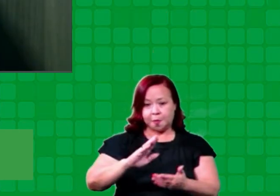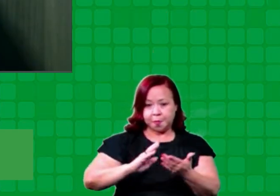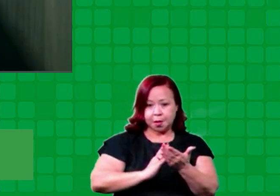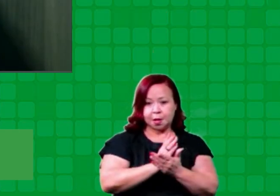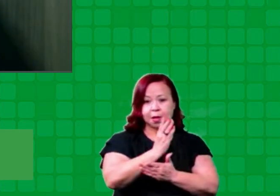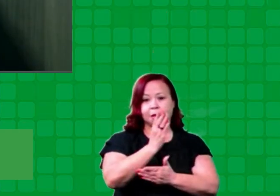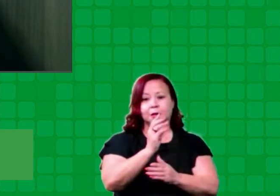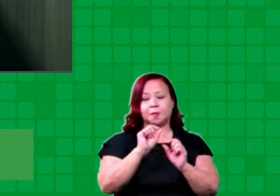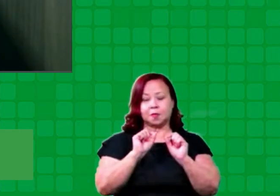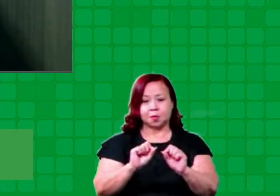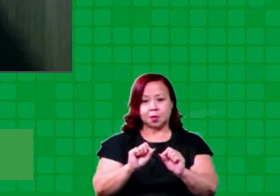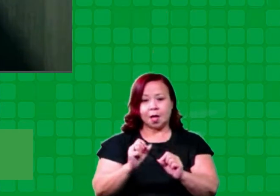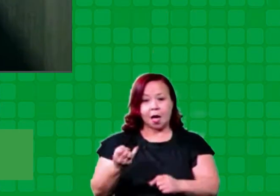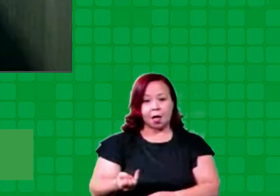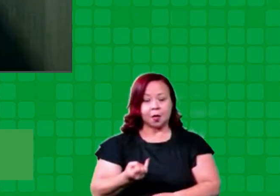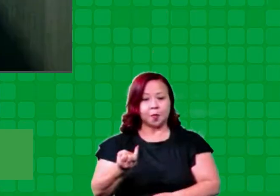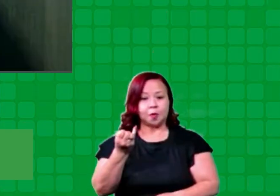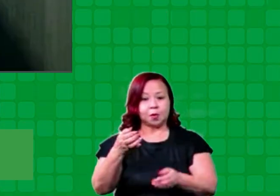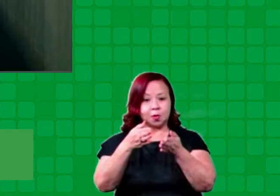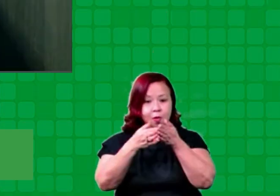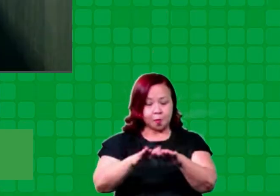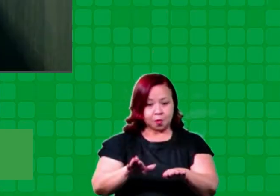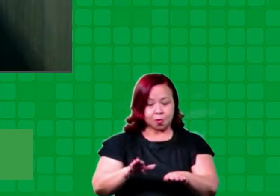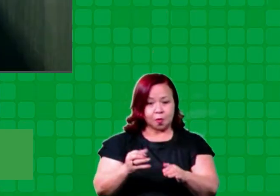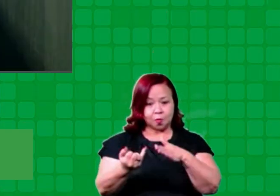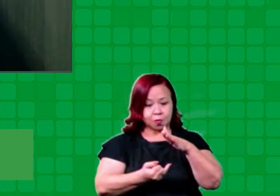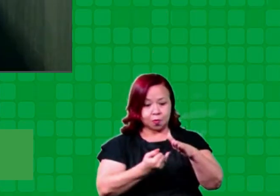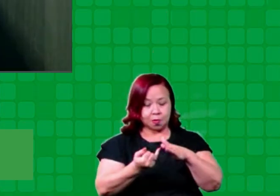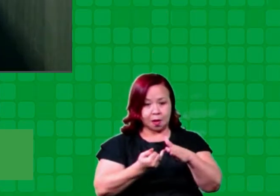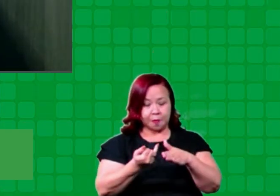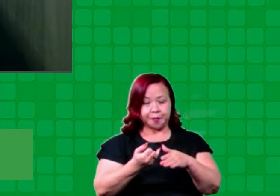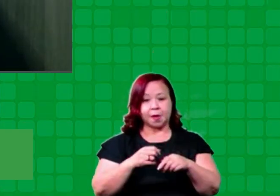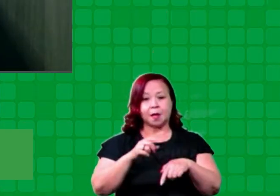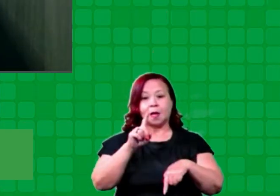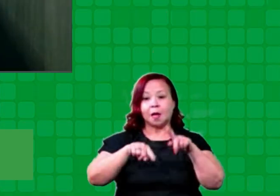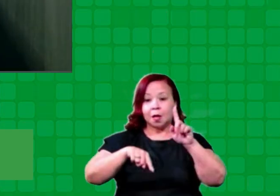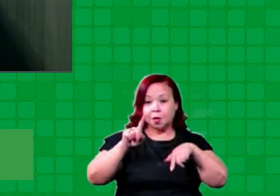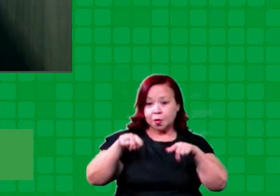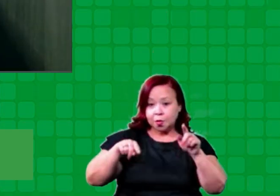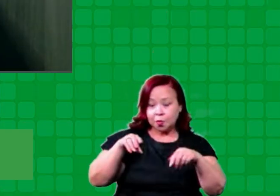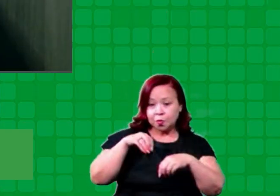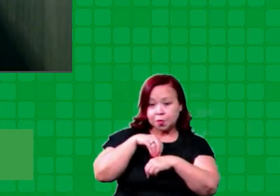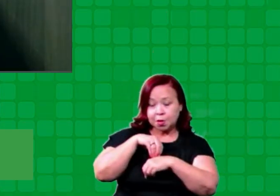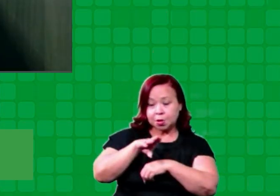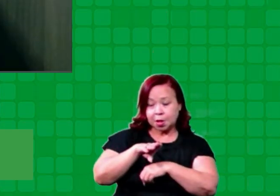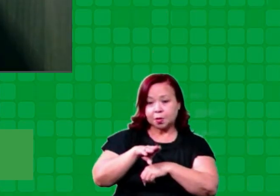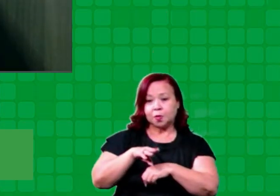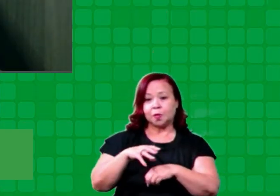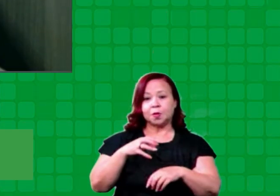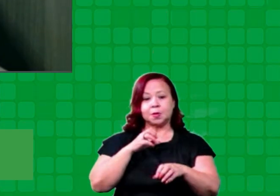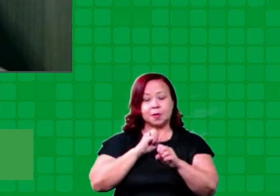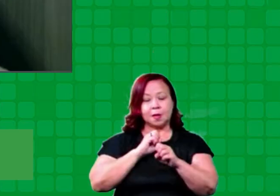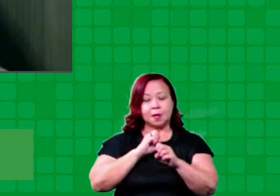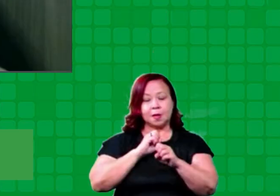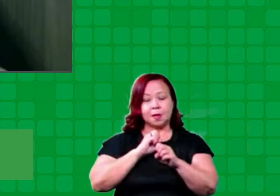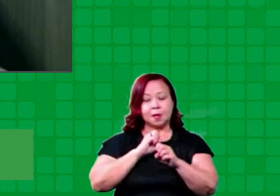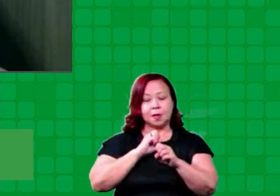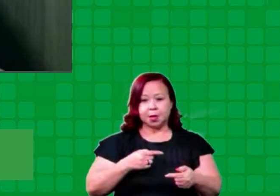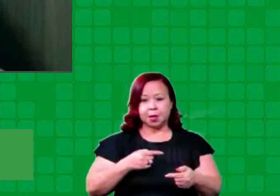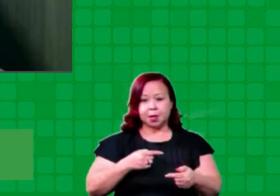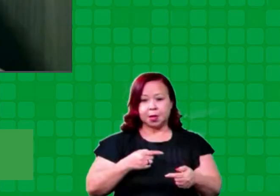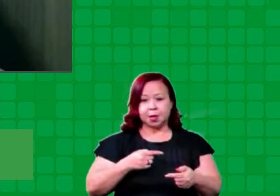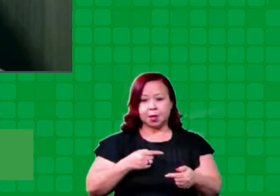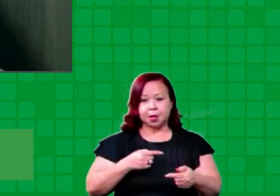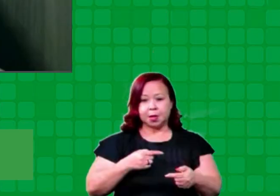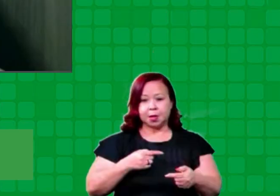do repositório institucional nos indicadores educacionais para avaliação dos cursos superiores. E aí eu trago